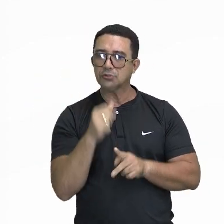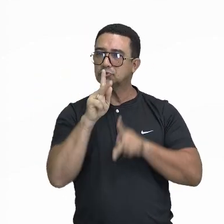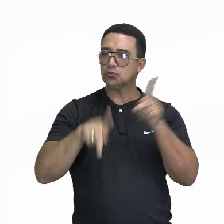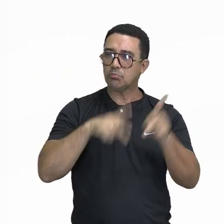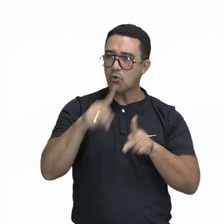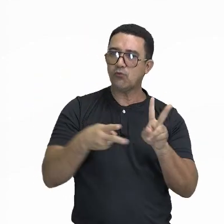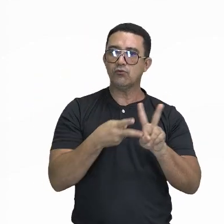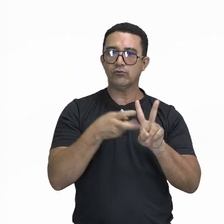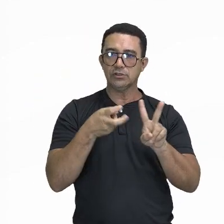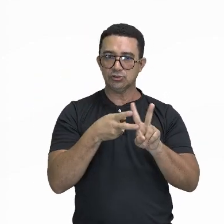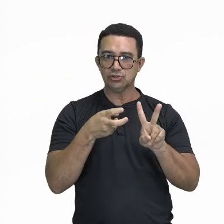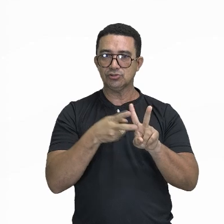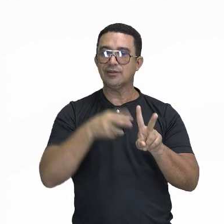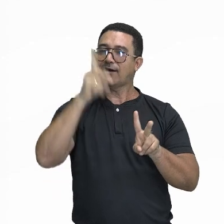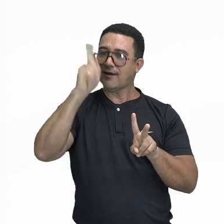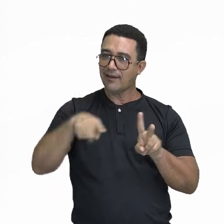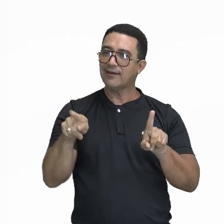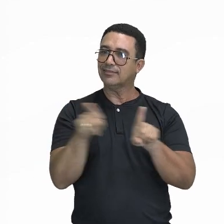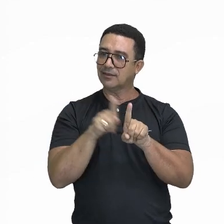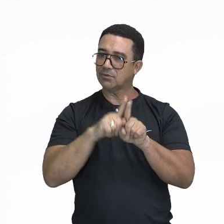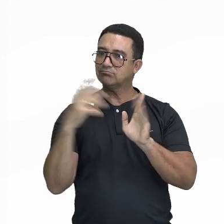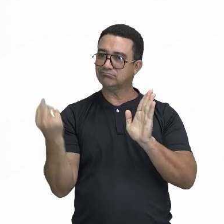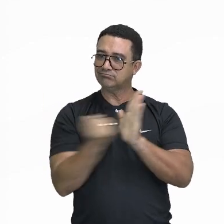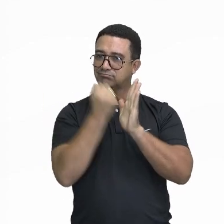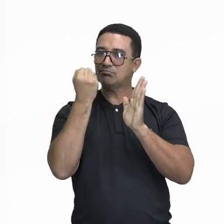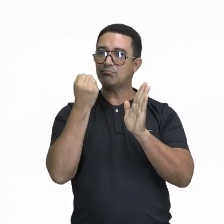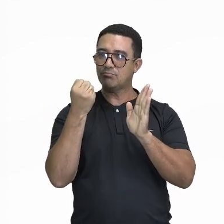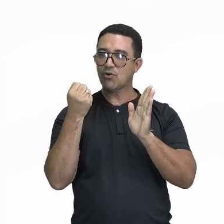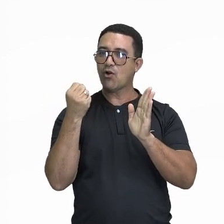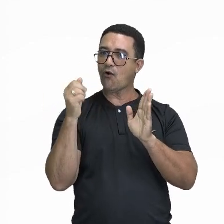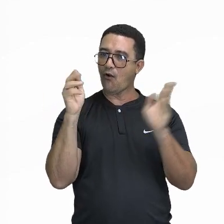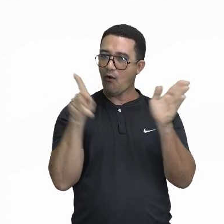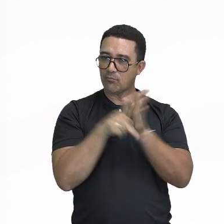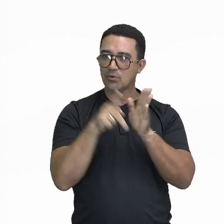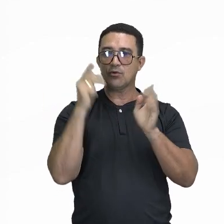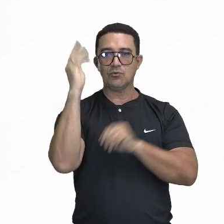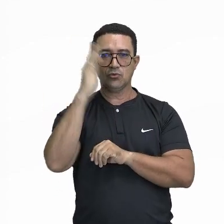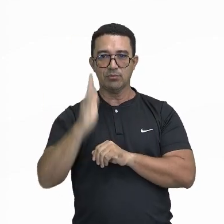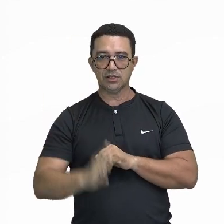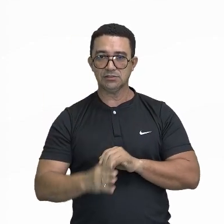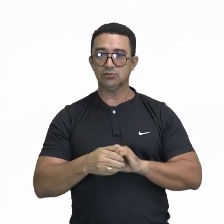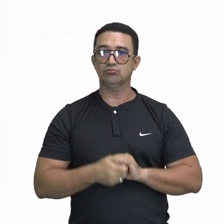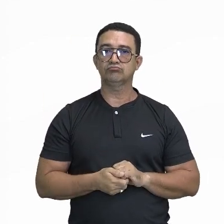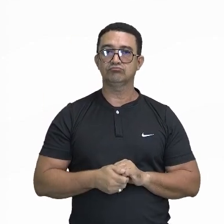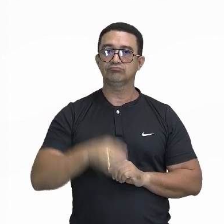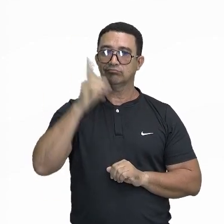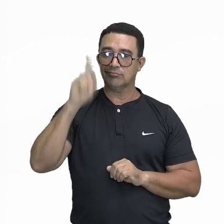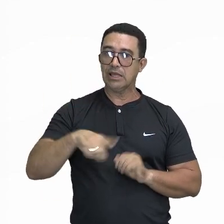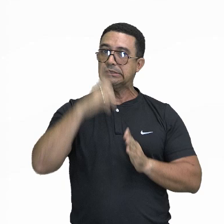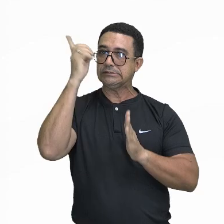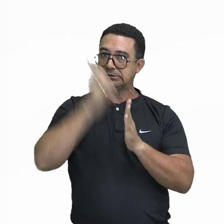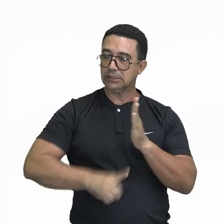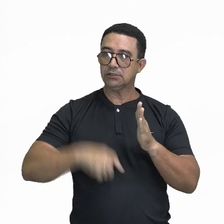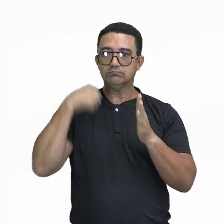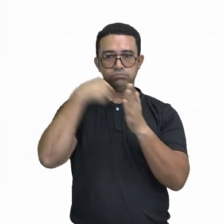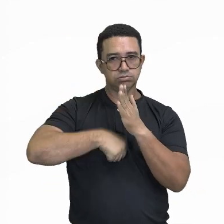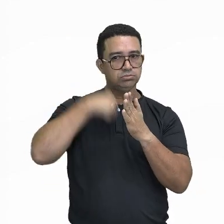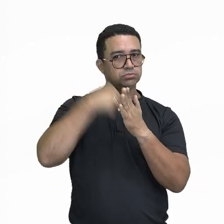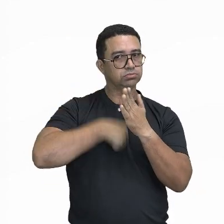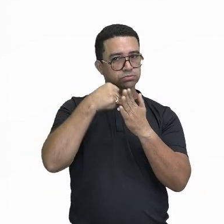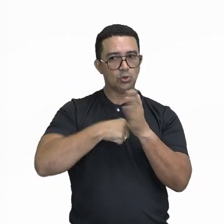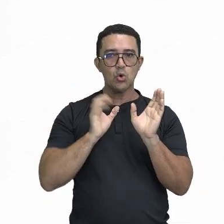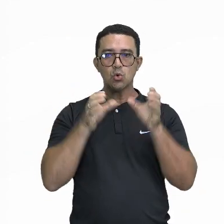que fazem parte do patrimônio cultural do Brasil. Esses direitos foram conquistados com muita luta de grupos